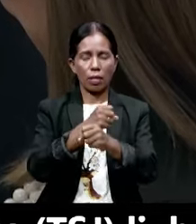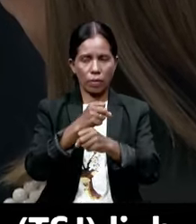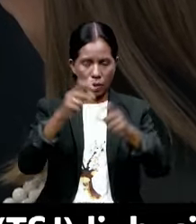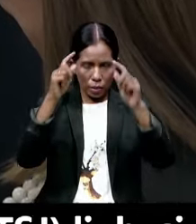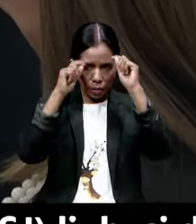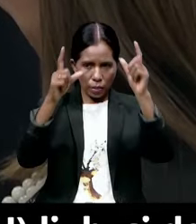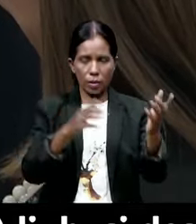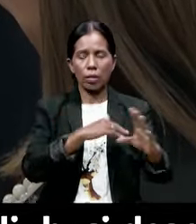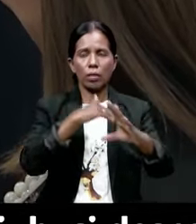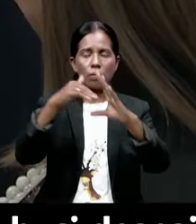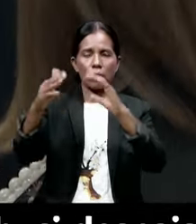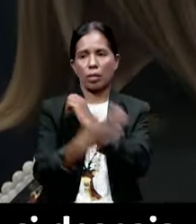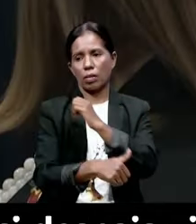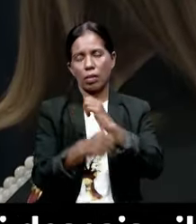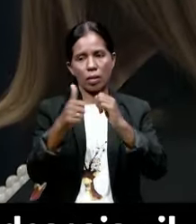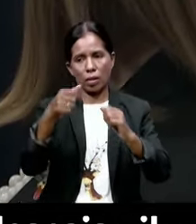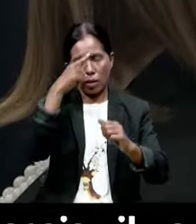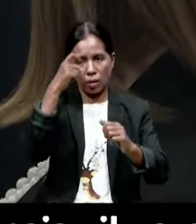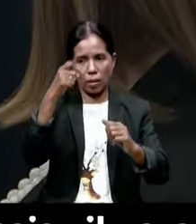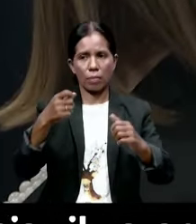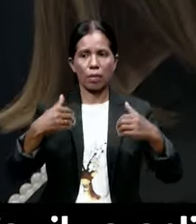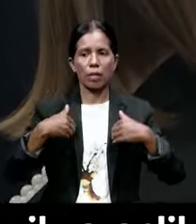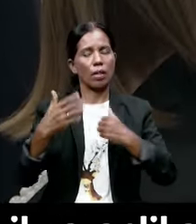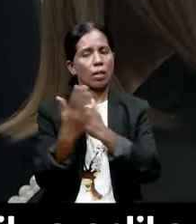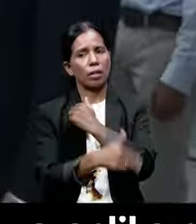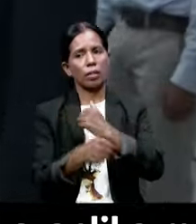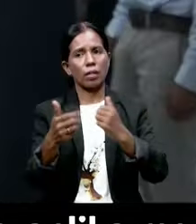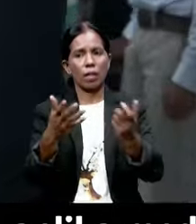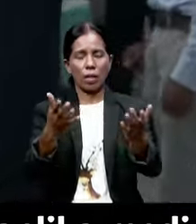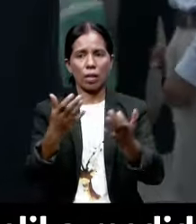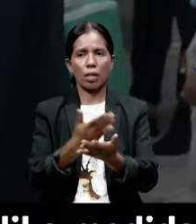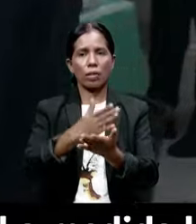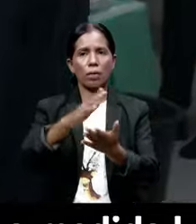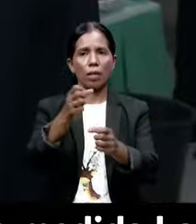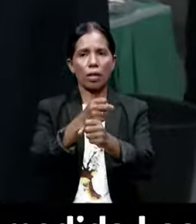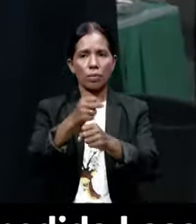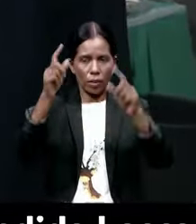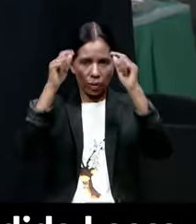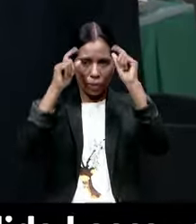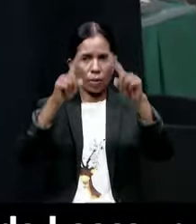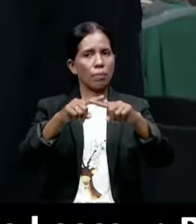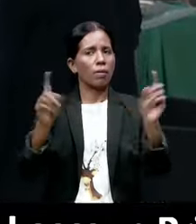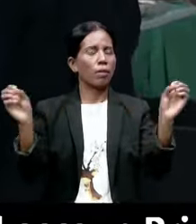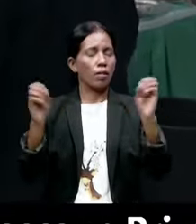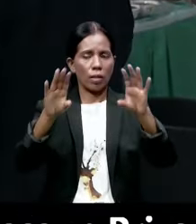o de exporta ba nação seluk tamba ia una nação balung makakara katu sosa Café Timor mai be la ia